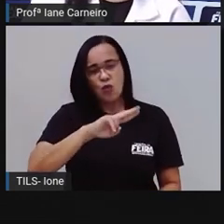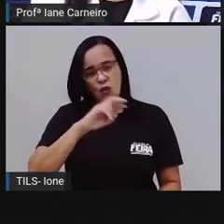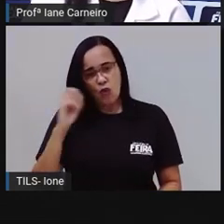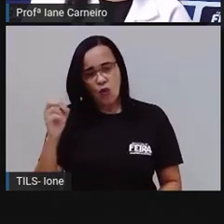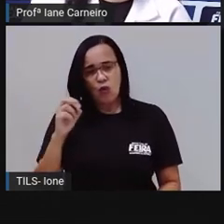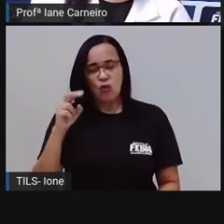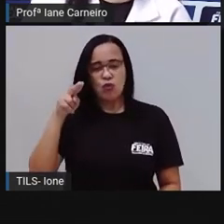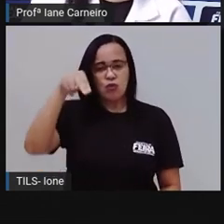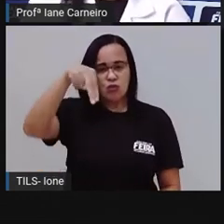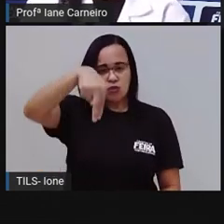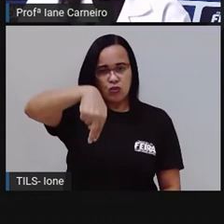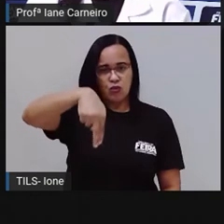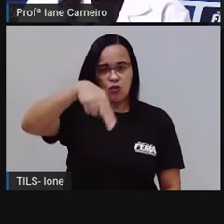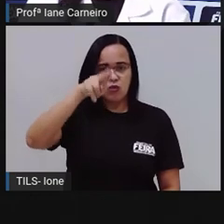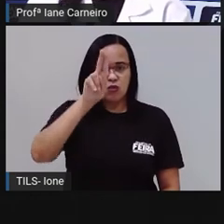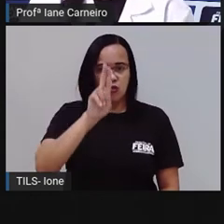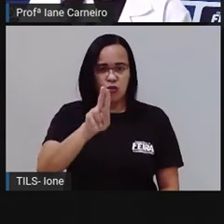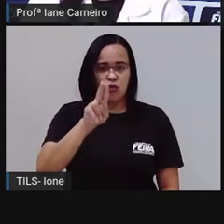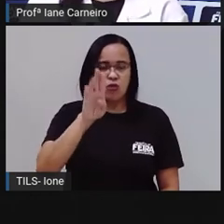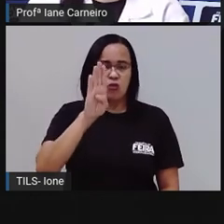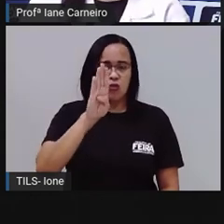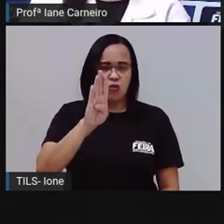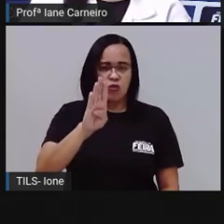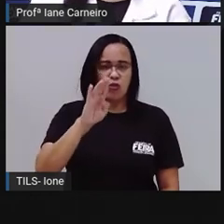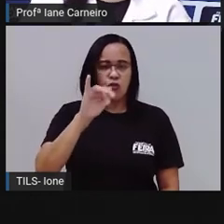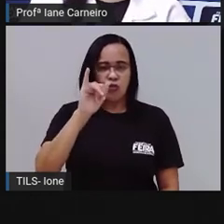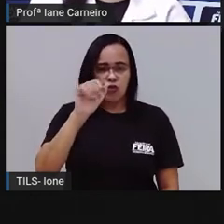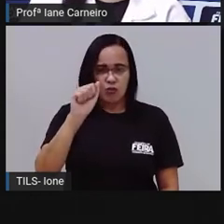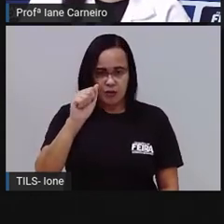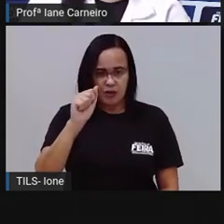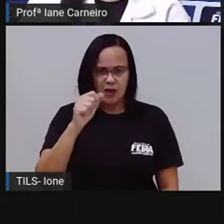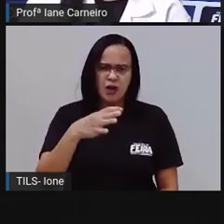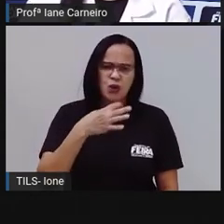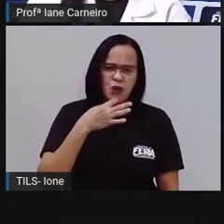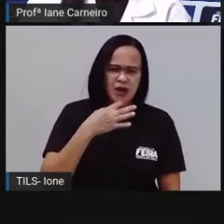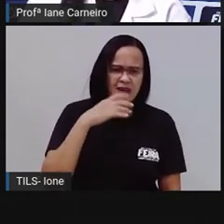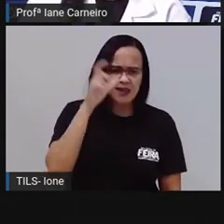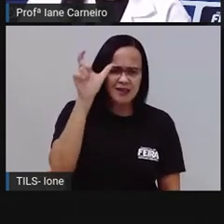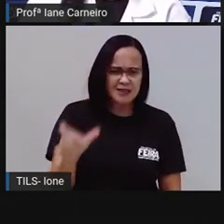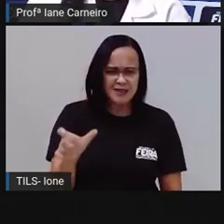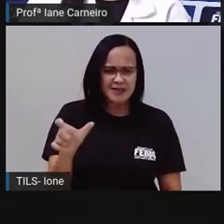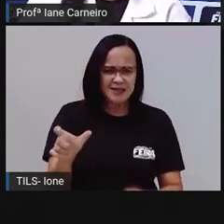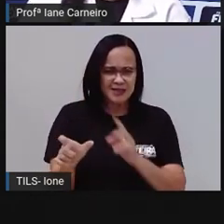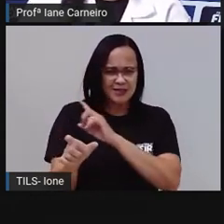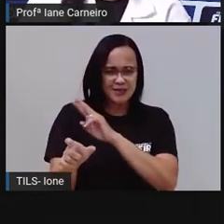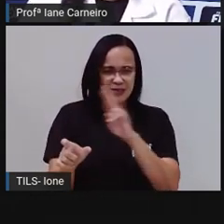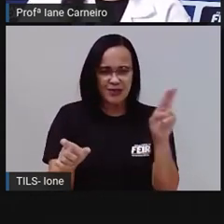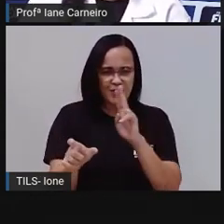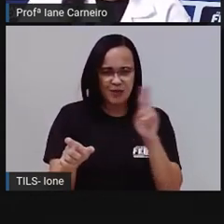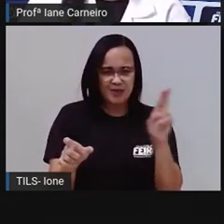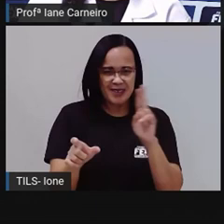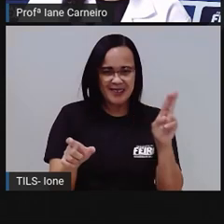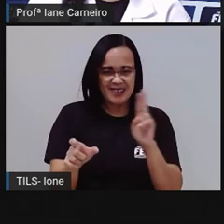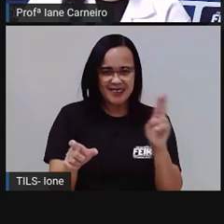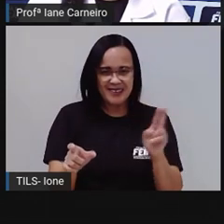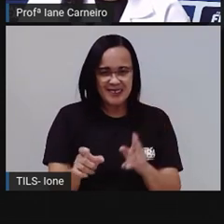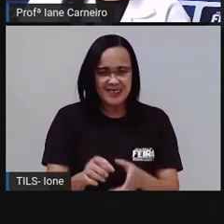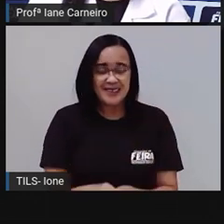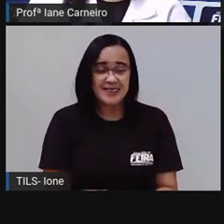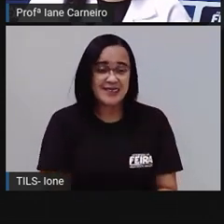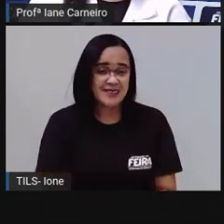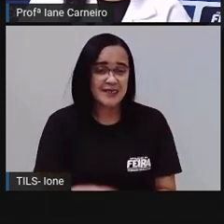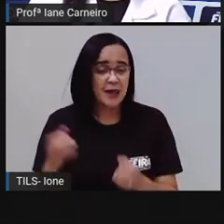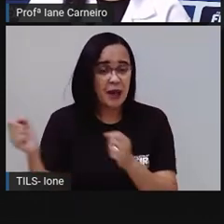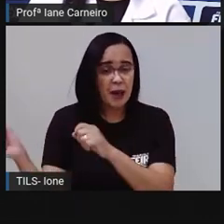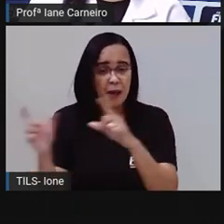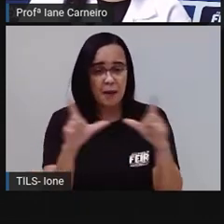núbia, certo? Vocês conhecem alguma núbia aí? Vamos para a próxima, ó. Que letrinha é essa aqui? É o